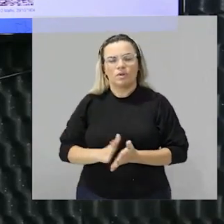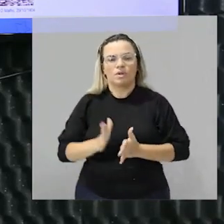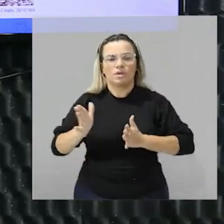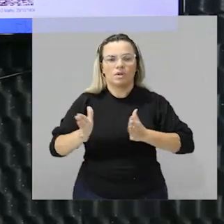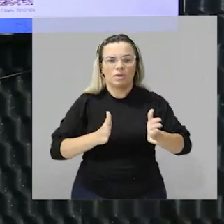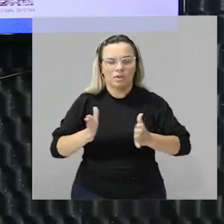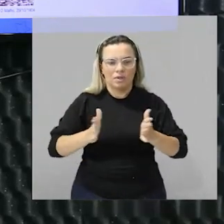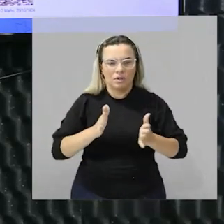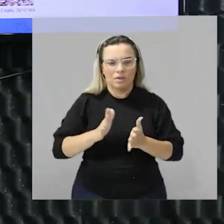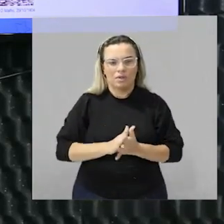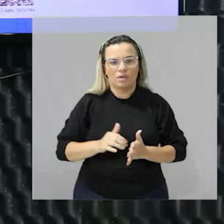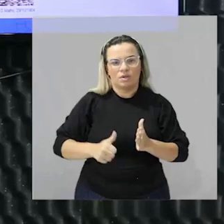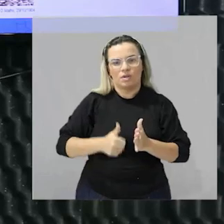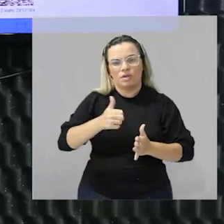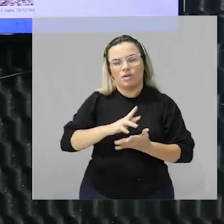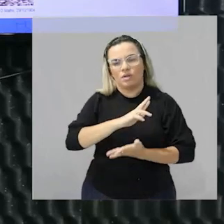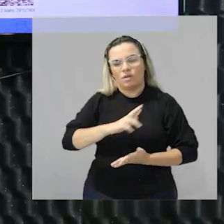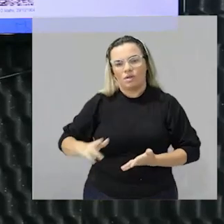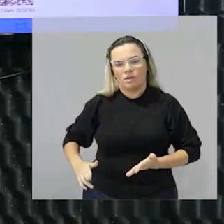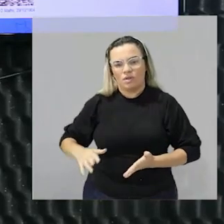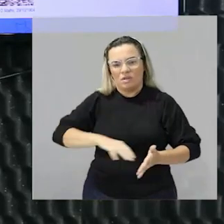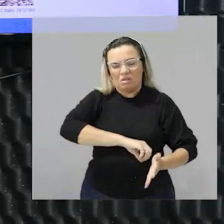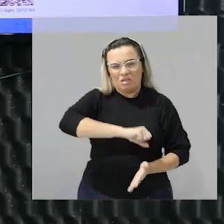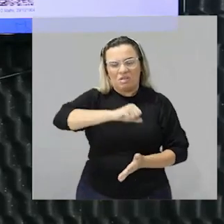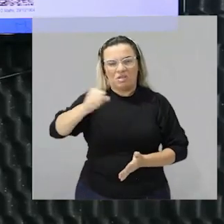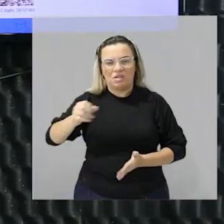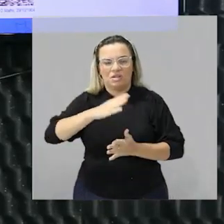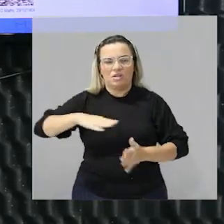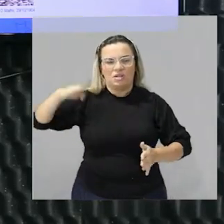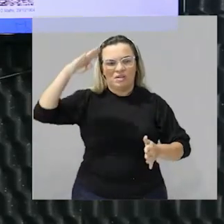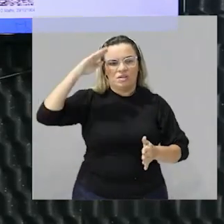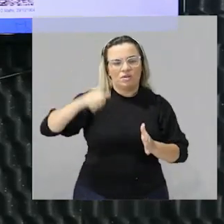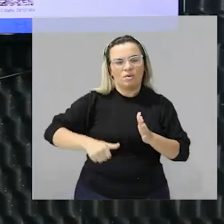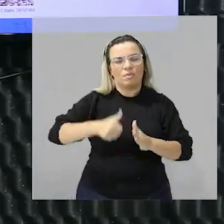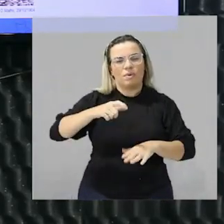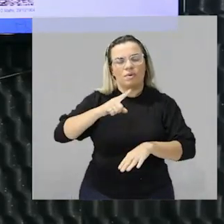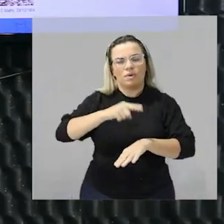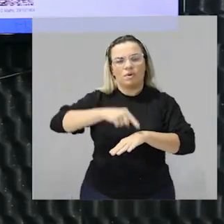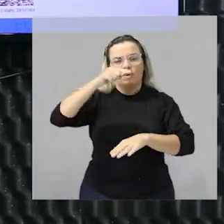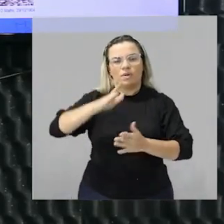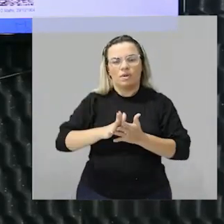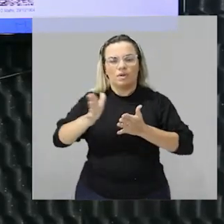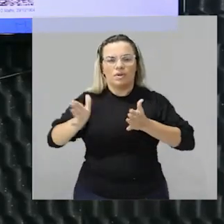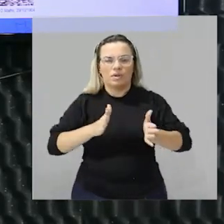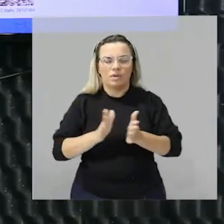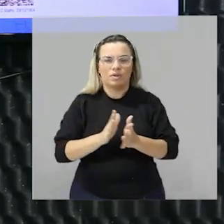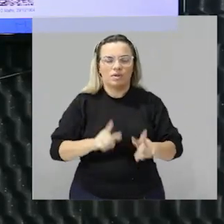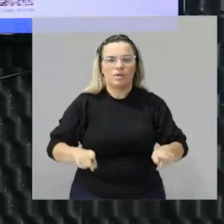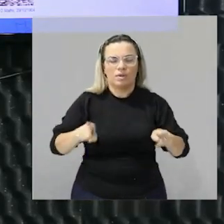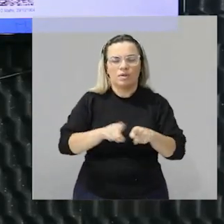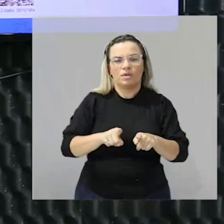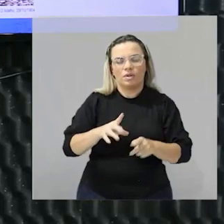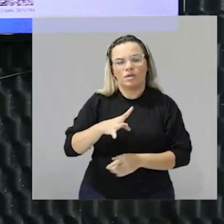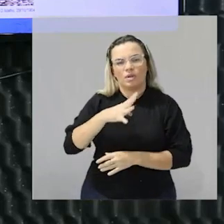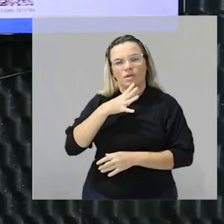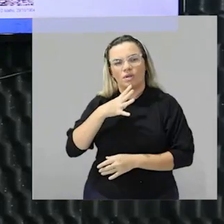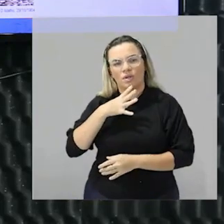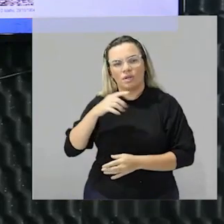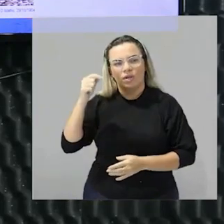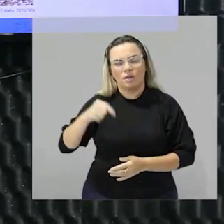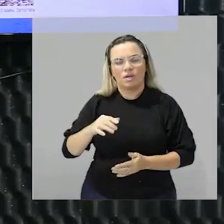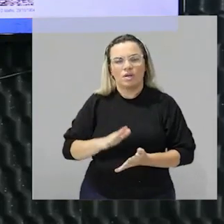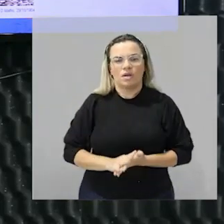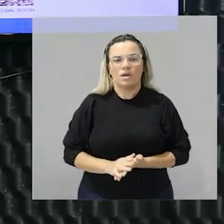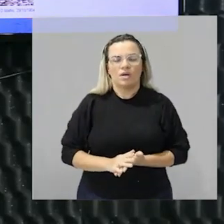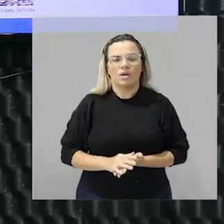uma república da espada ali, com a presença de militares no primeiro momento, mas esse período ele também é conhecido como república